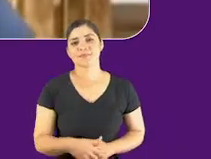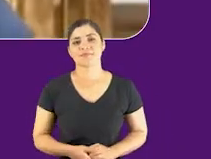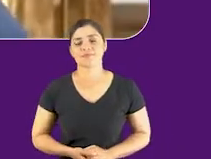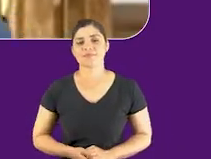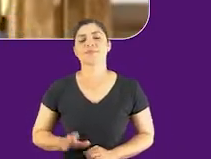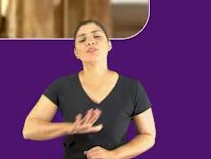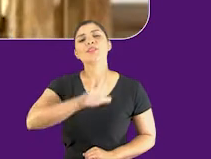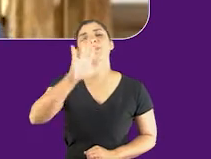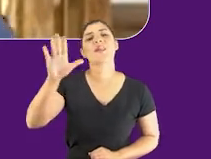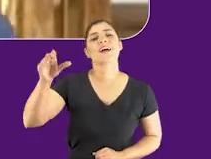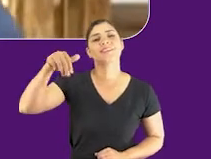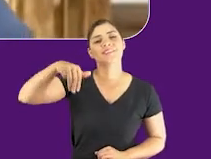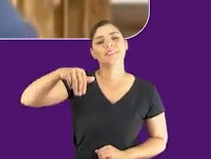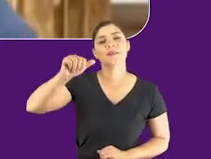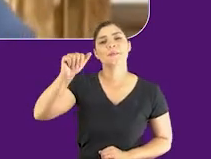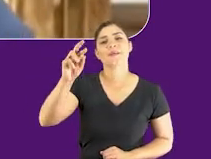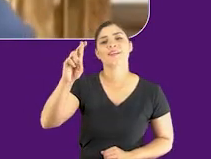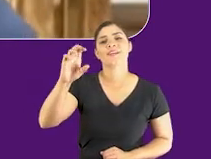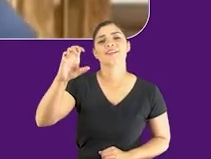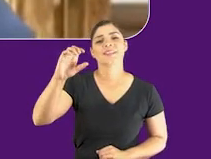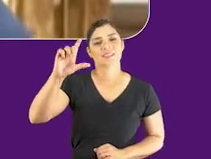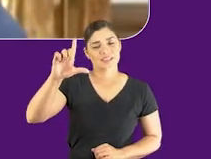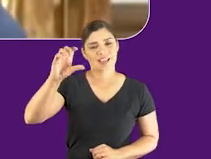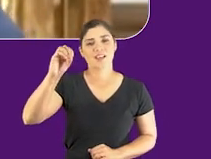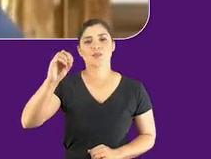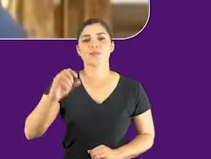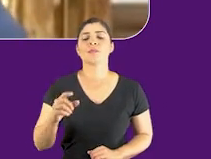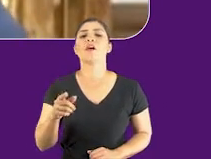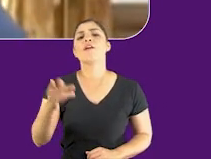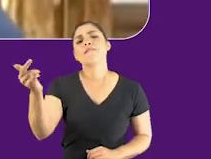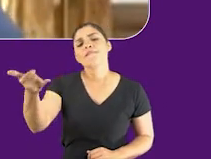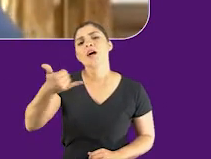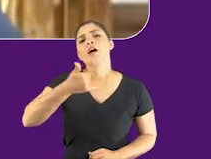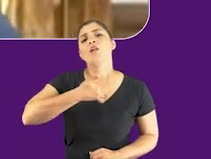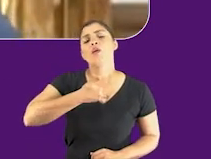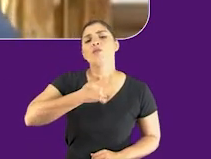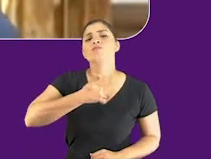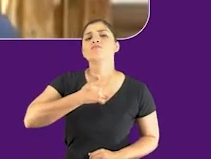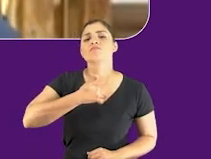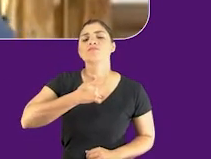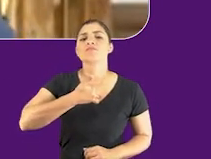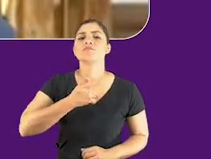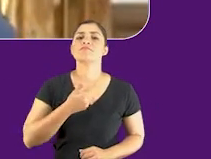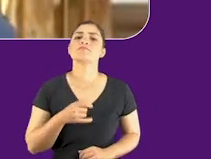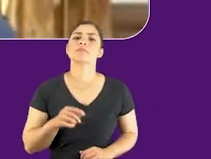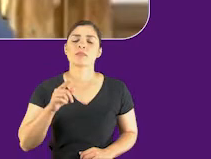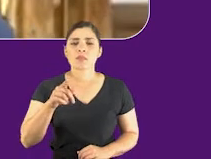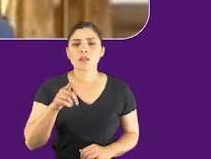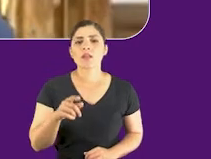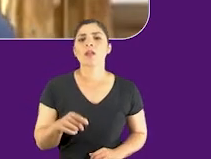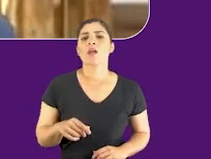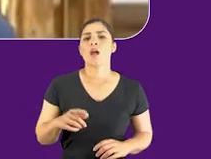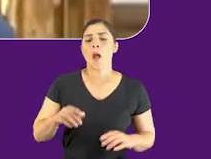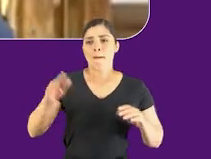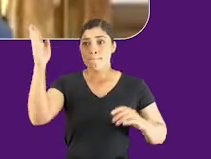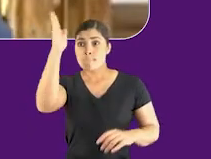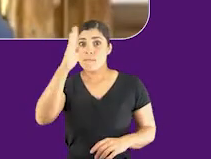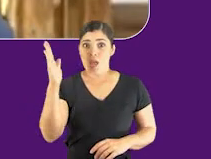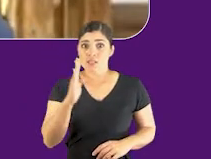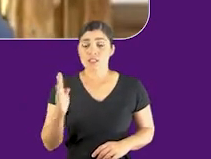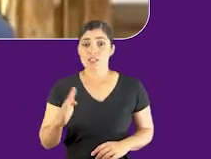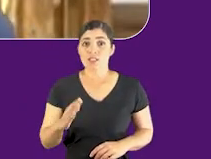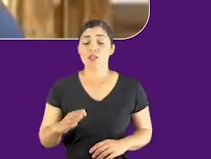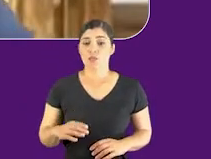o Olá Marcelo como você mesmo mencionou a gente está falando de um país de extensão